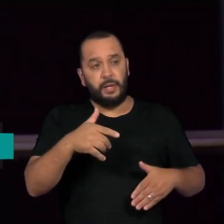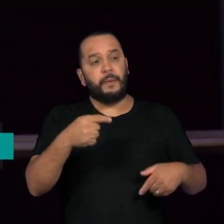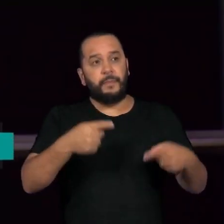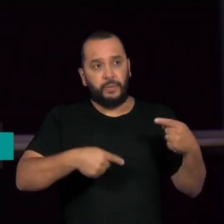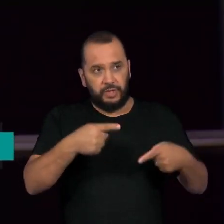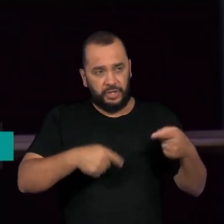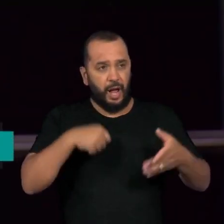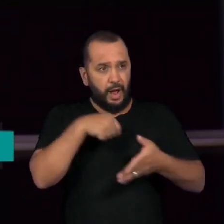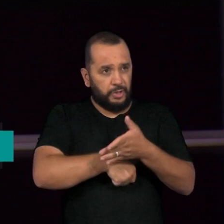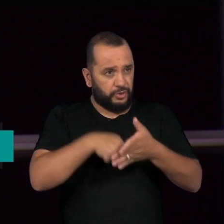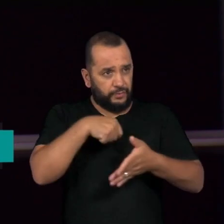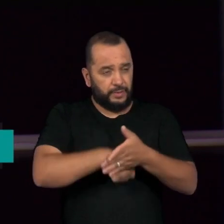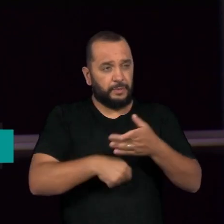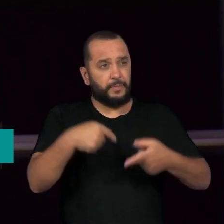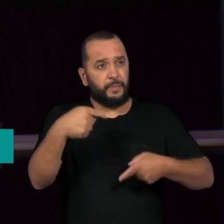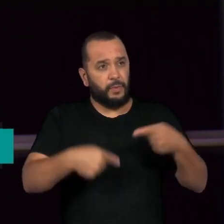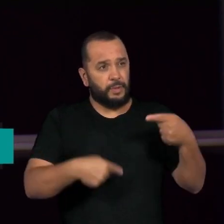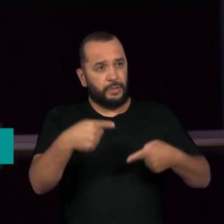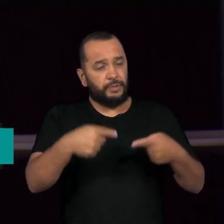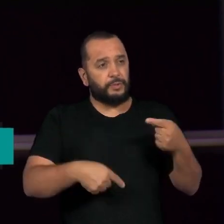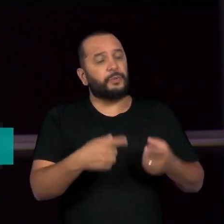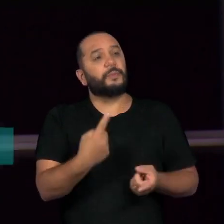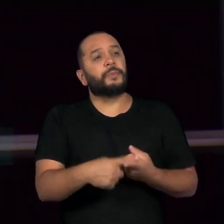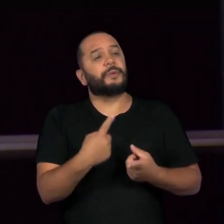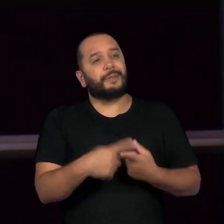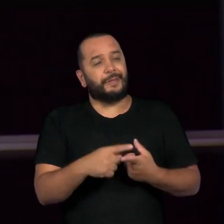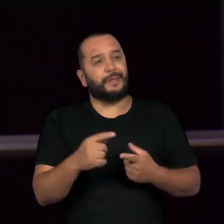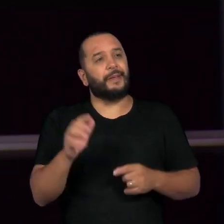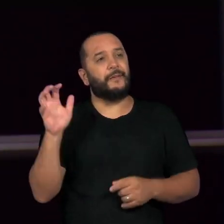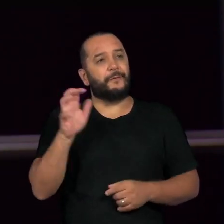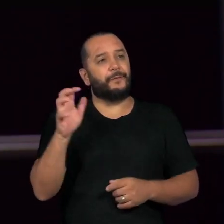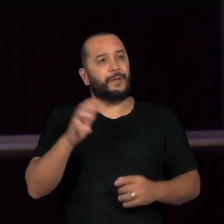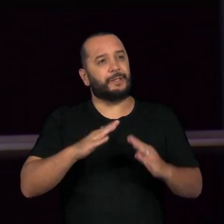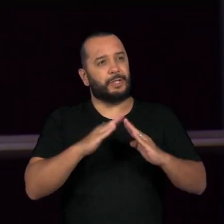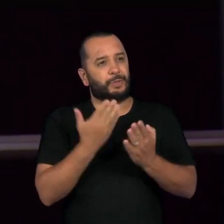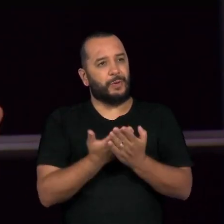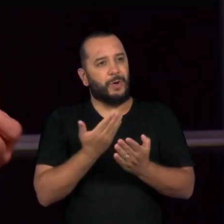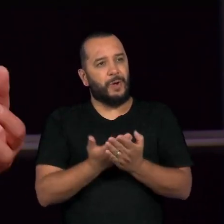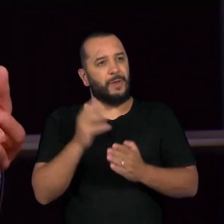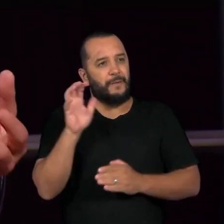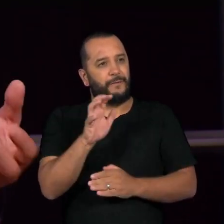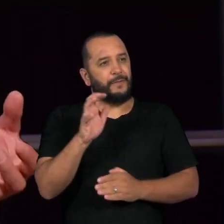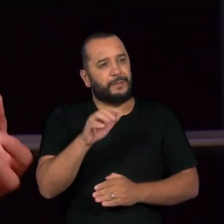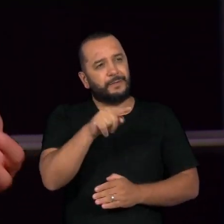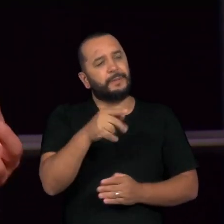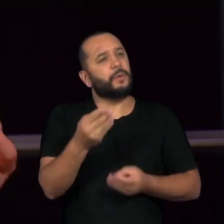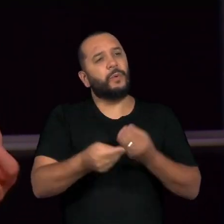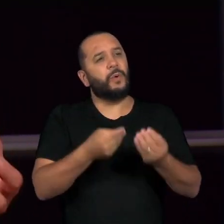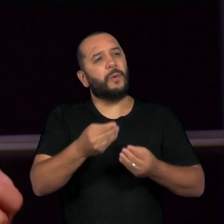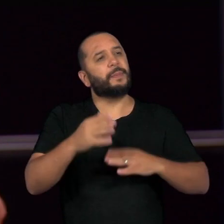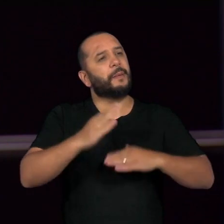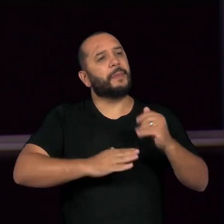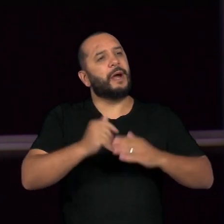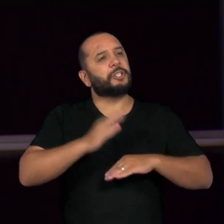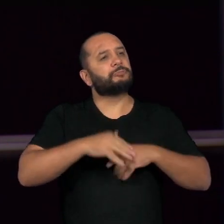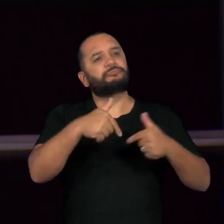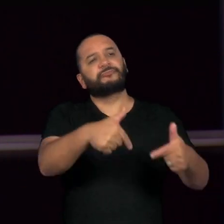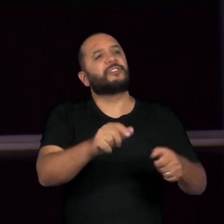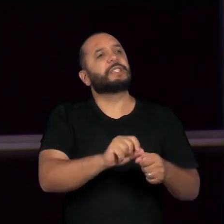ativismo político, vamos dizer assim, a partir da escola, né? Mas como é que isso se manifestava na prática? O que você